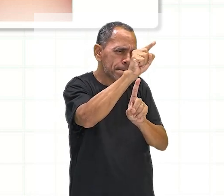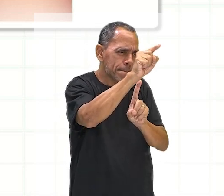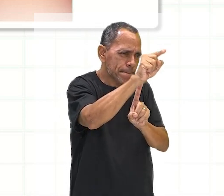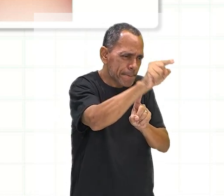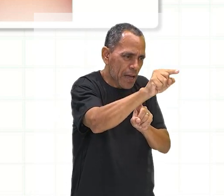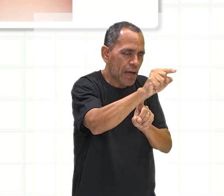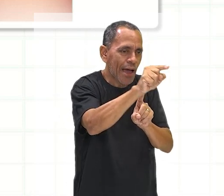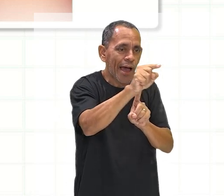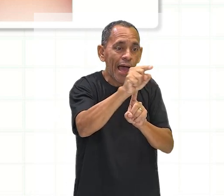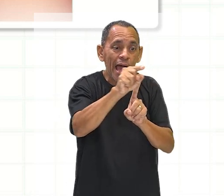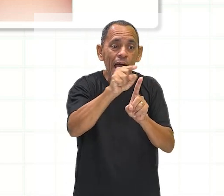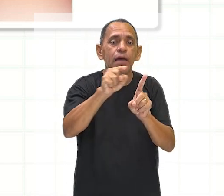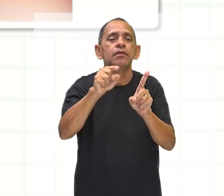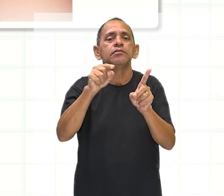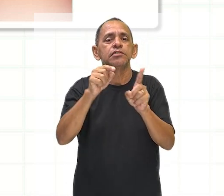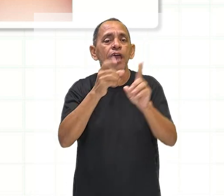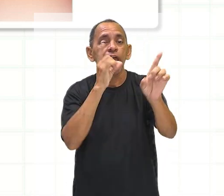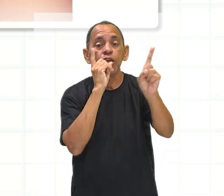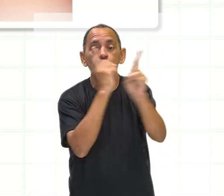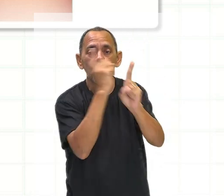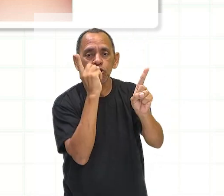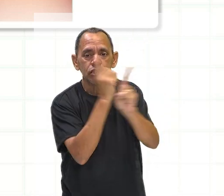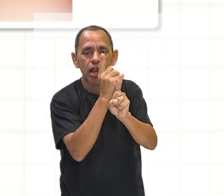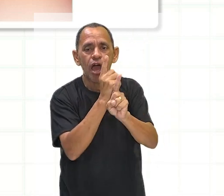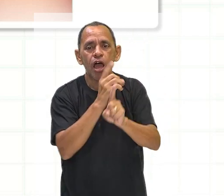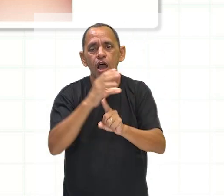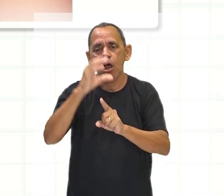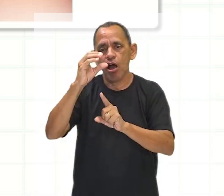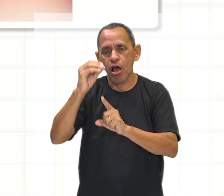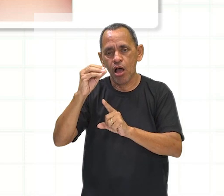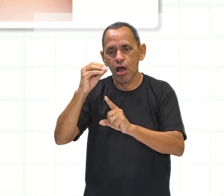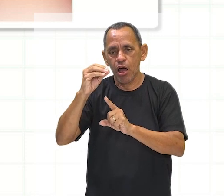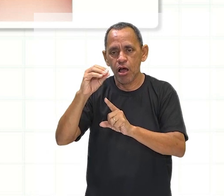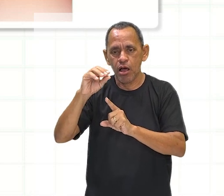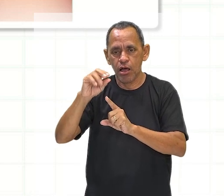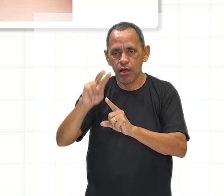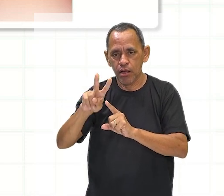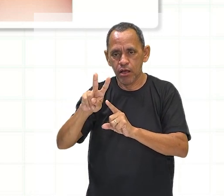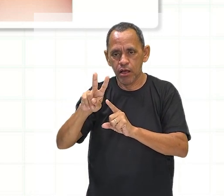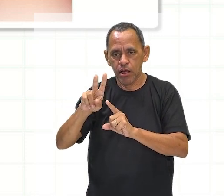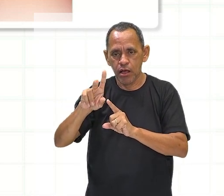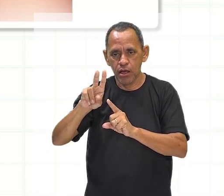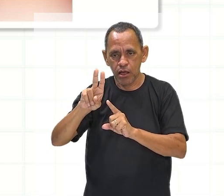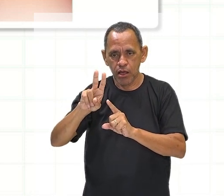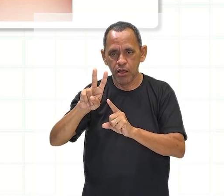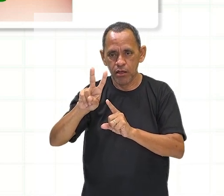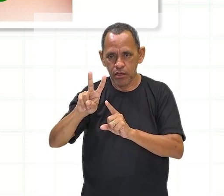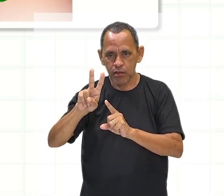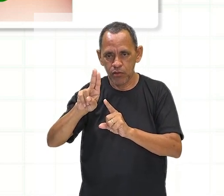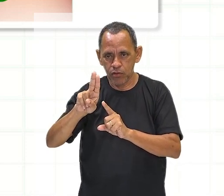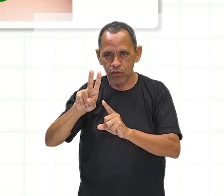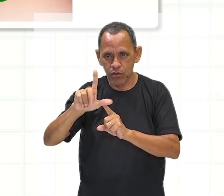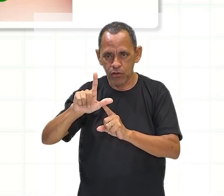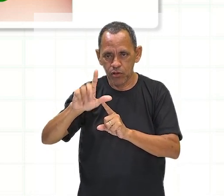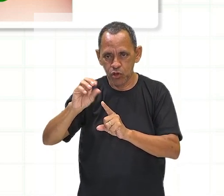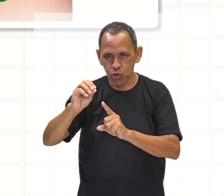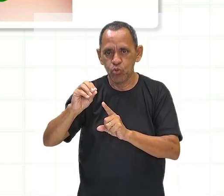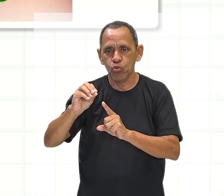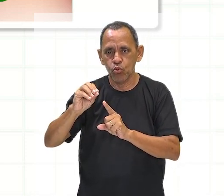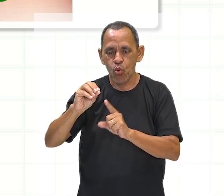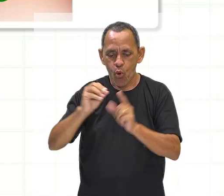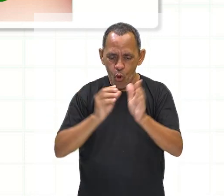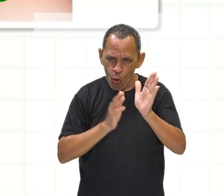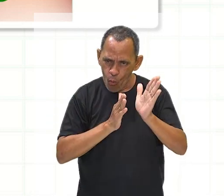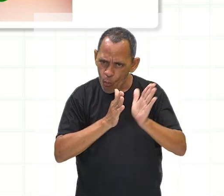o óvulo, por exemplo. Então, depois que eles foram produzidos nos testículos, né? Eles vão passar ali pela